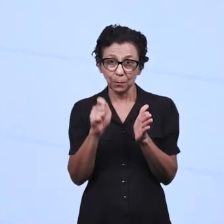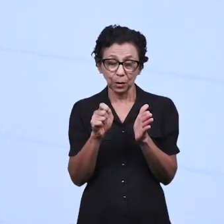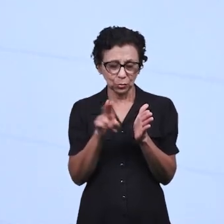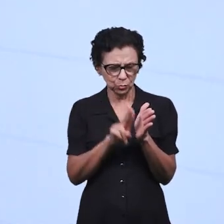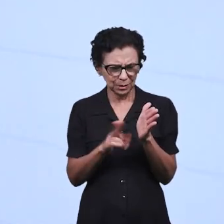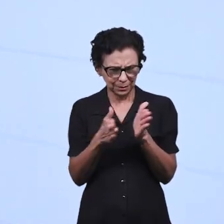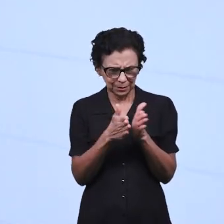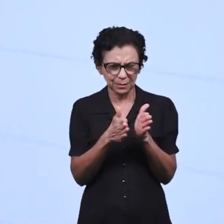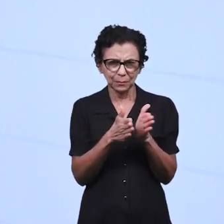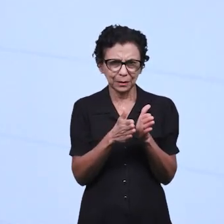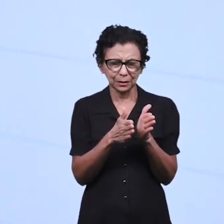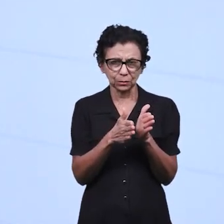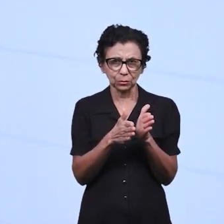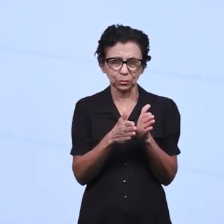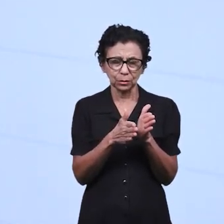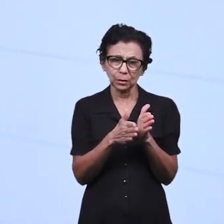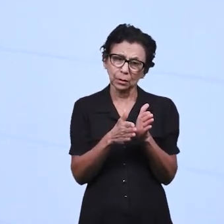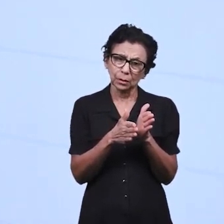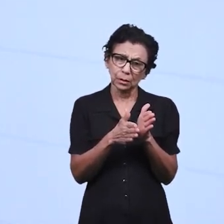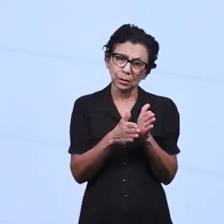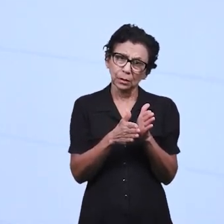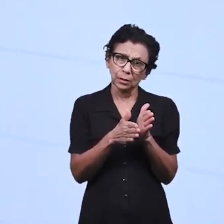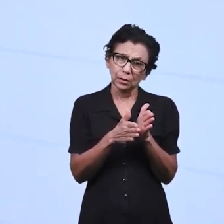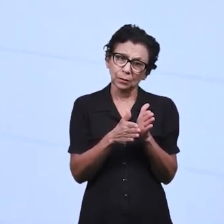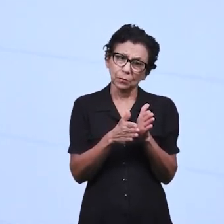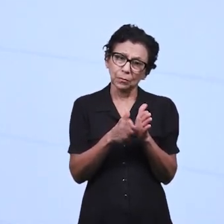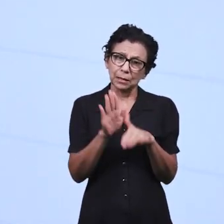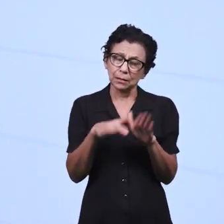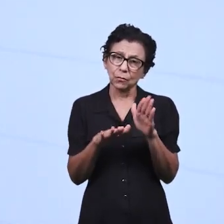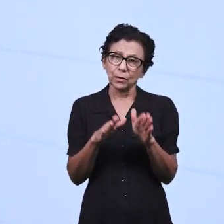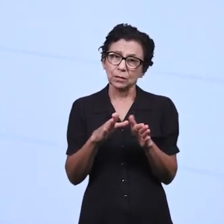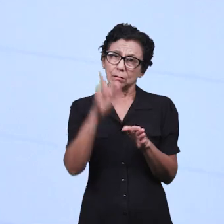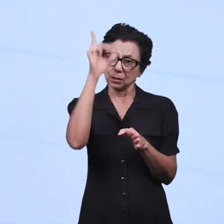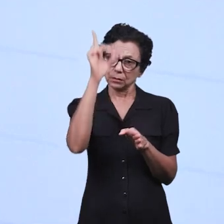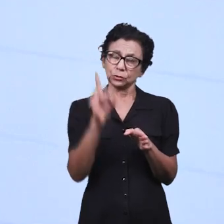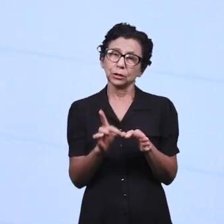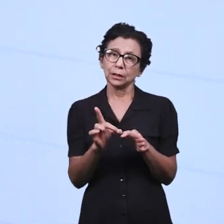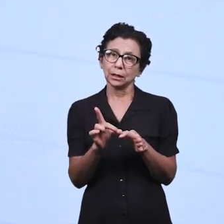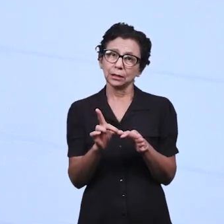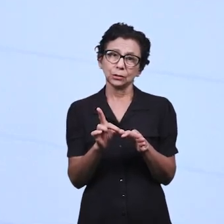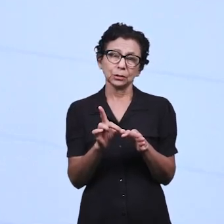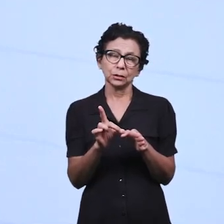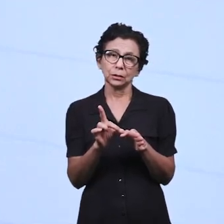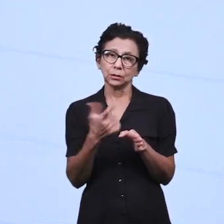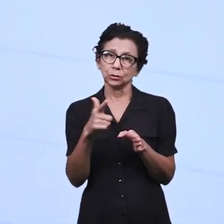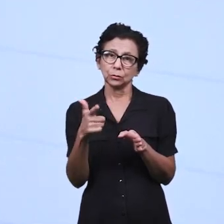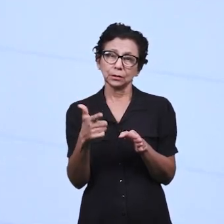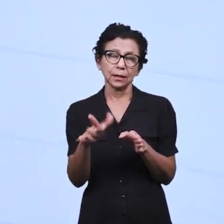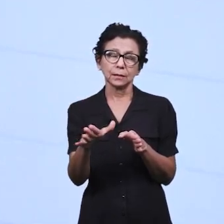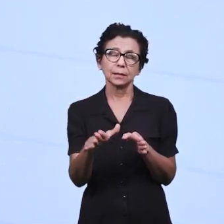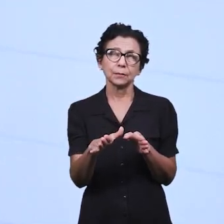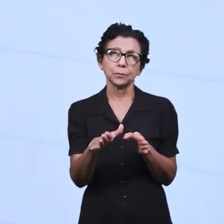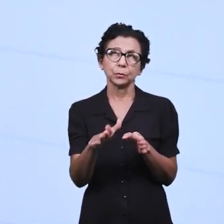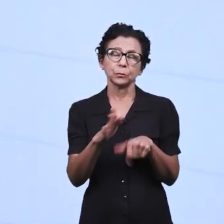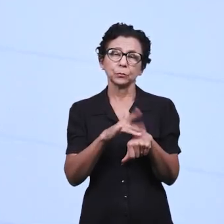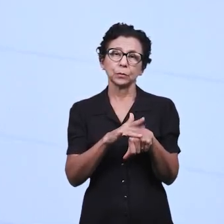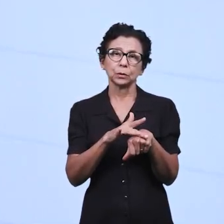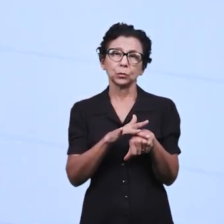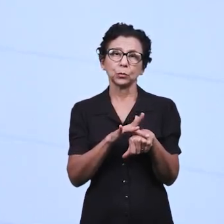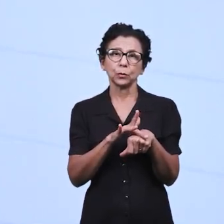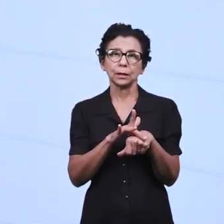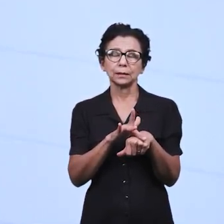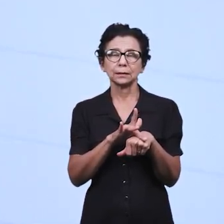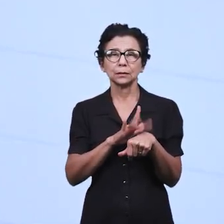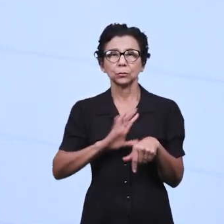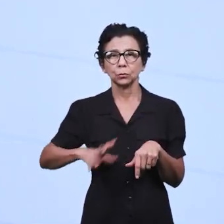a e aí não se aplicaria... encerrar, e não se aplicar a carência. Não se aplicaria a carência? Não se aplicaria. Por exemplo, eu tenho uma doença renal. Eu já